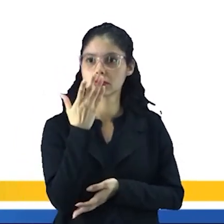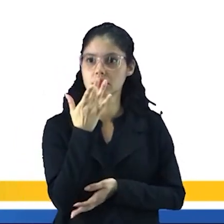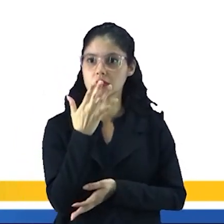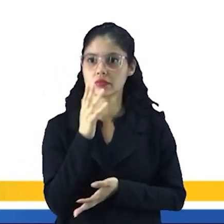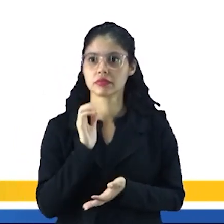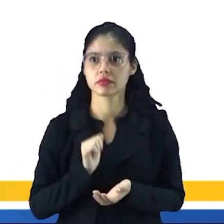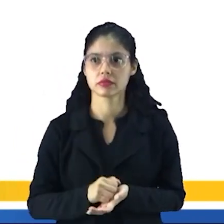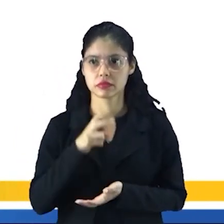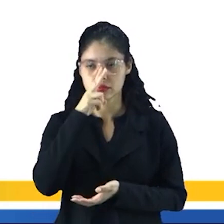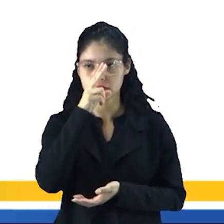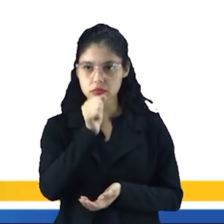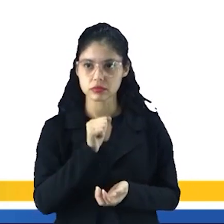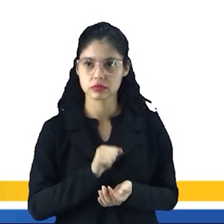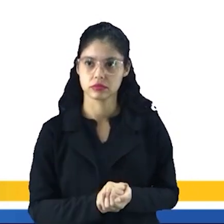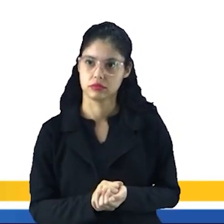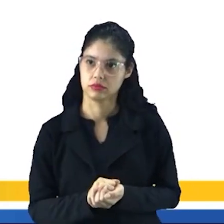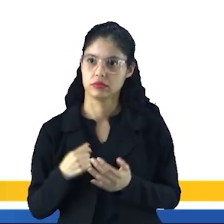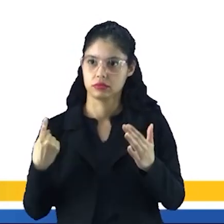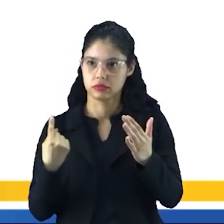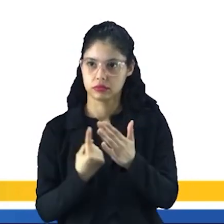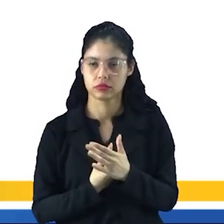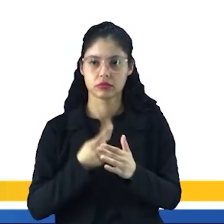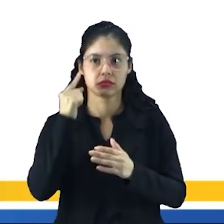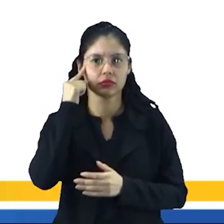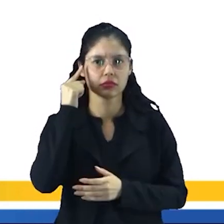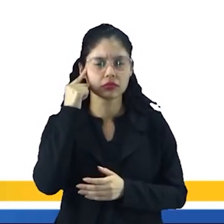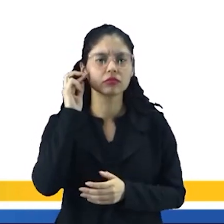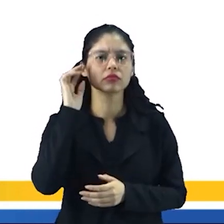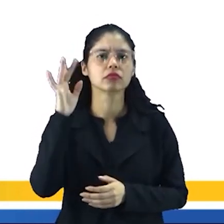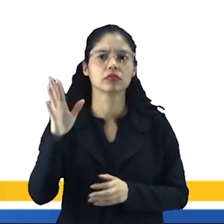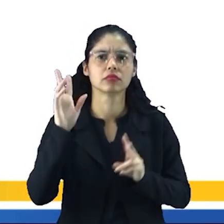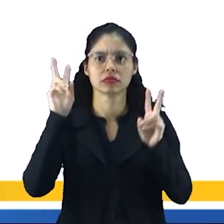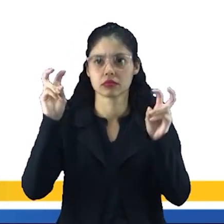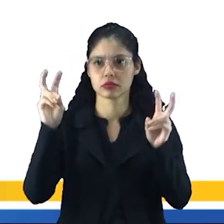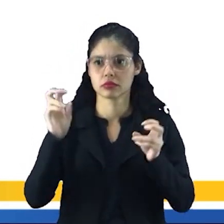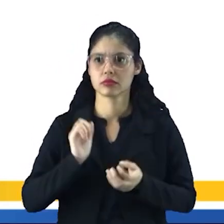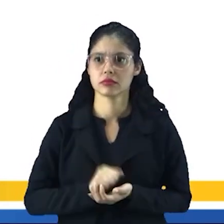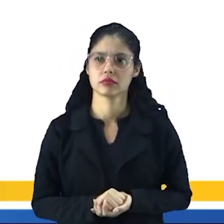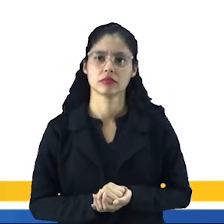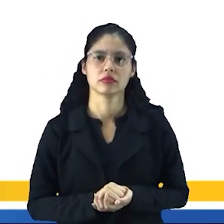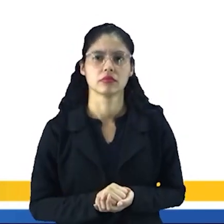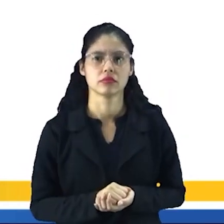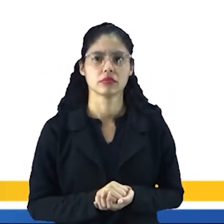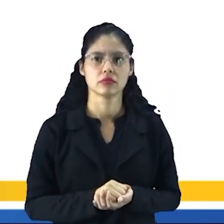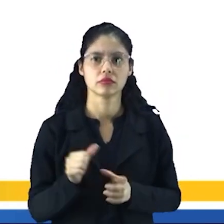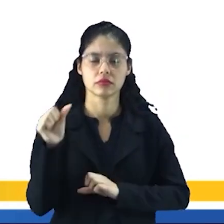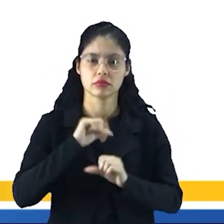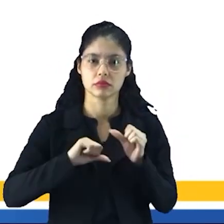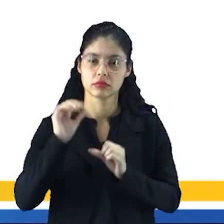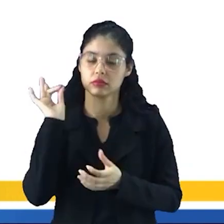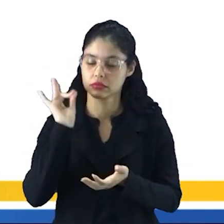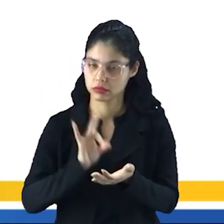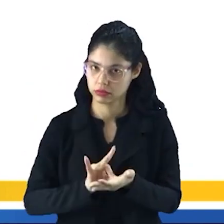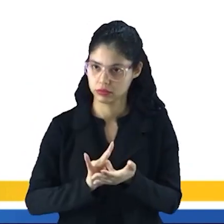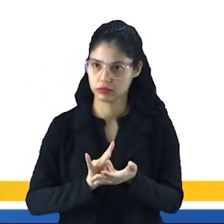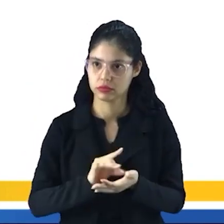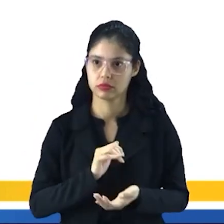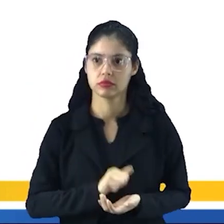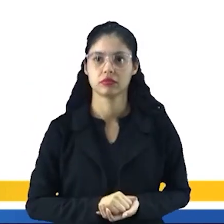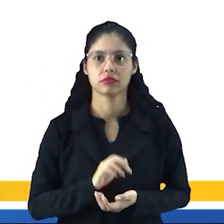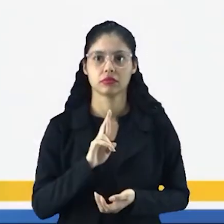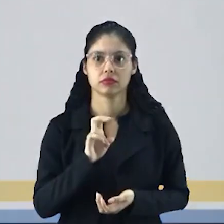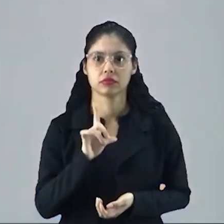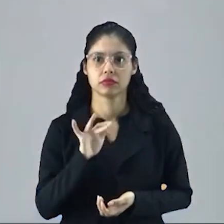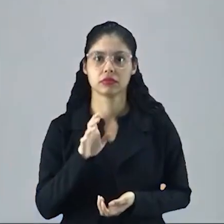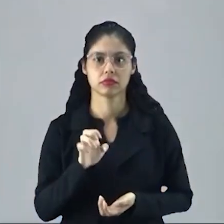artista, como a escolha das cores fortes, a inclusão de temas imaginários e a alteração